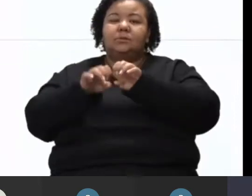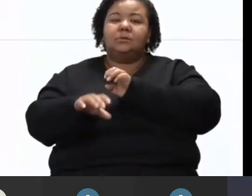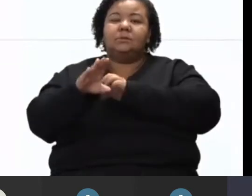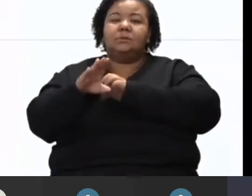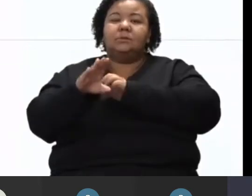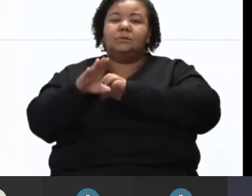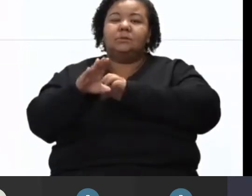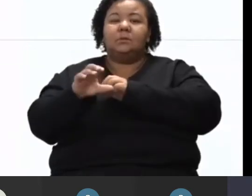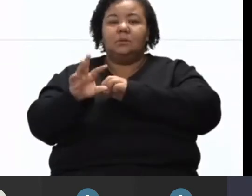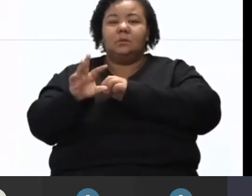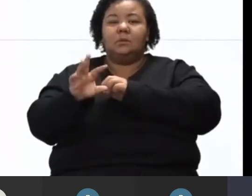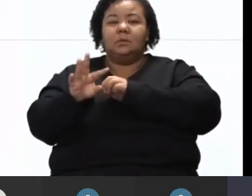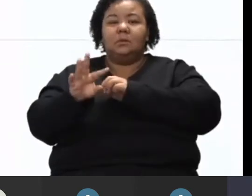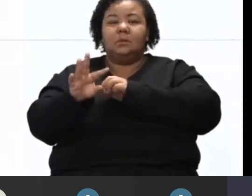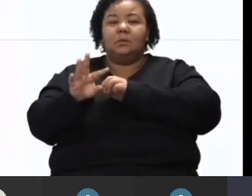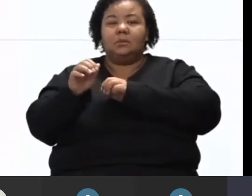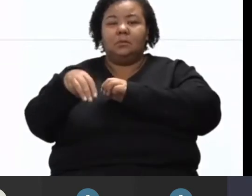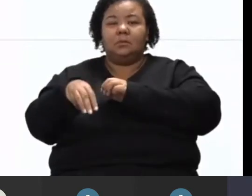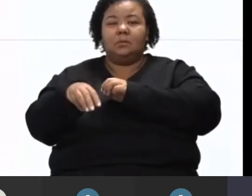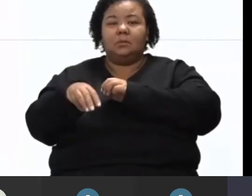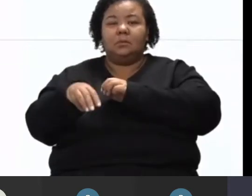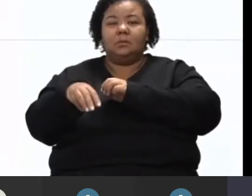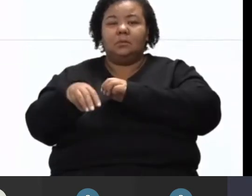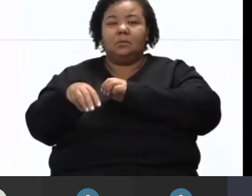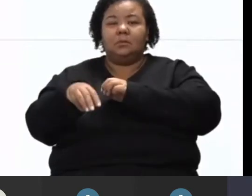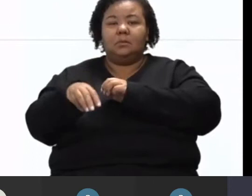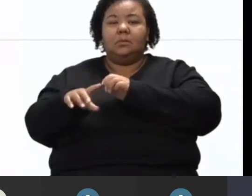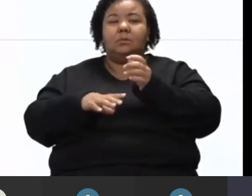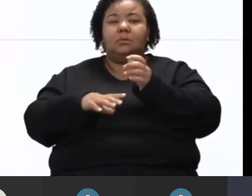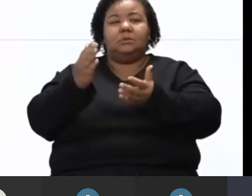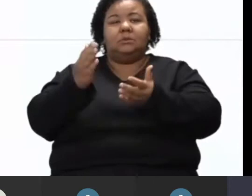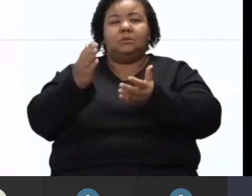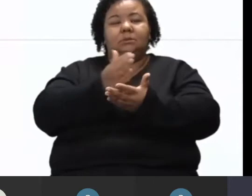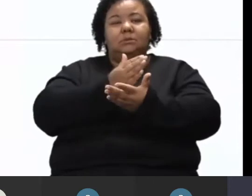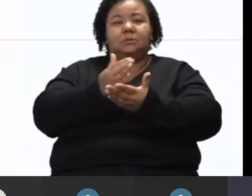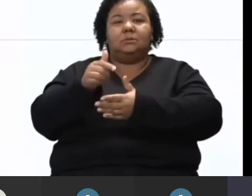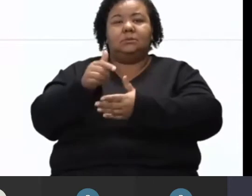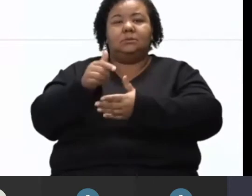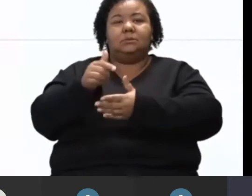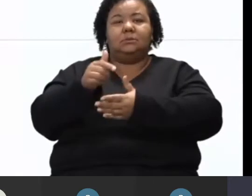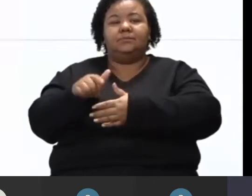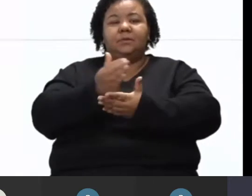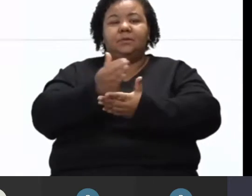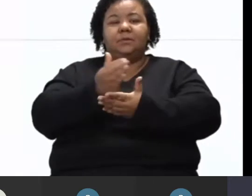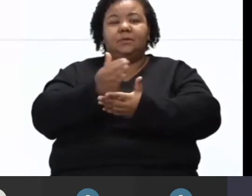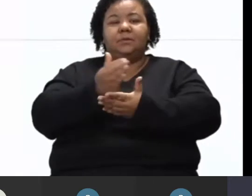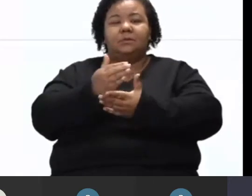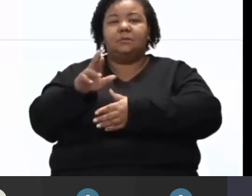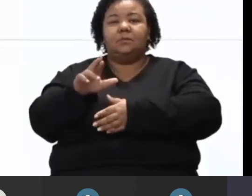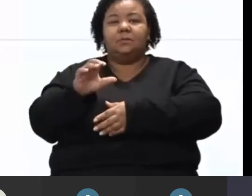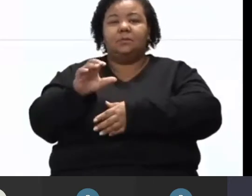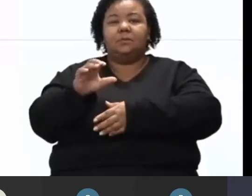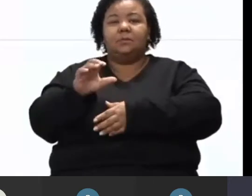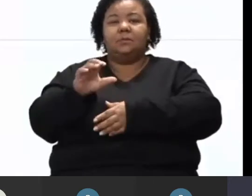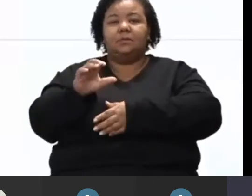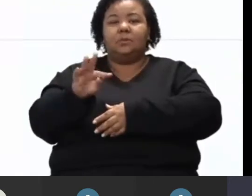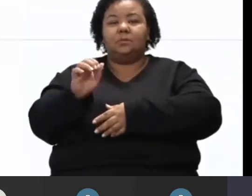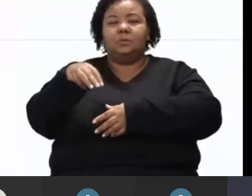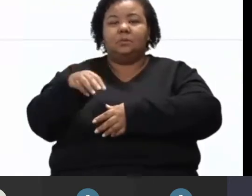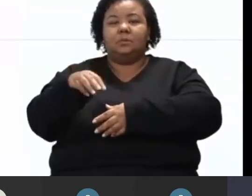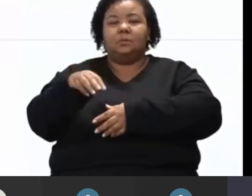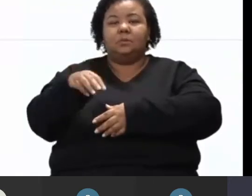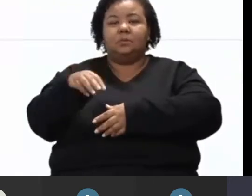Então, veja aqui que nós temos a divisão, e é chamada de divisão por brotamento. O que é esse brotamento?